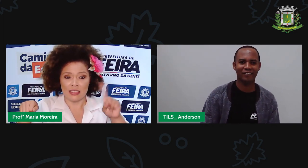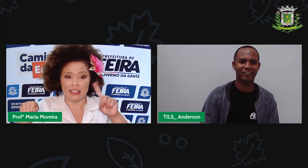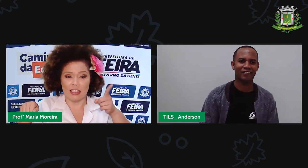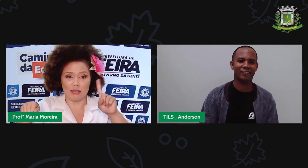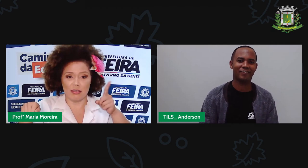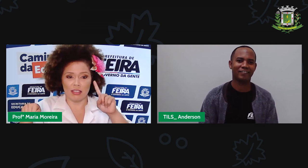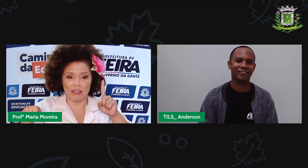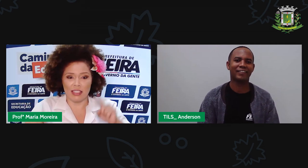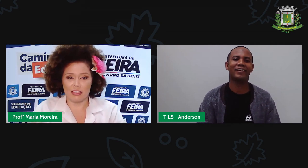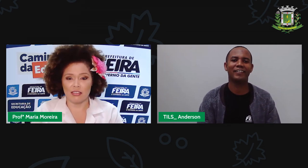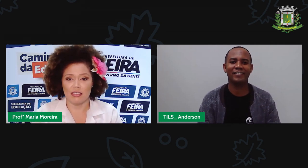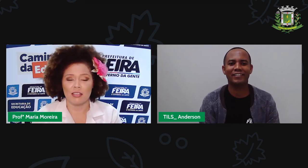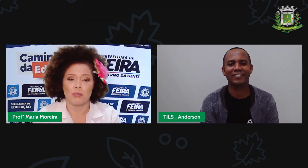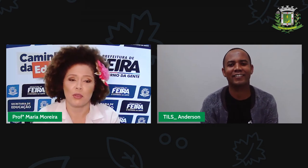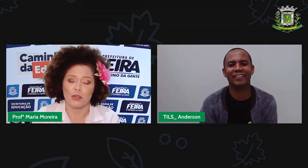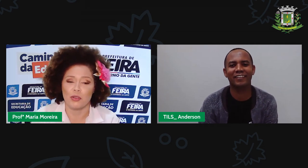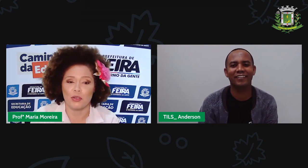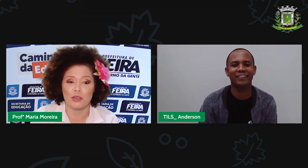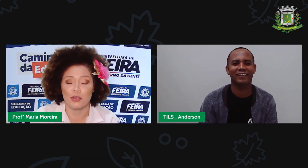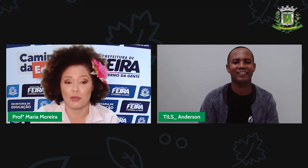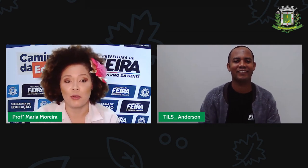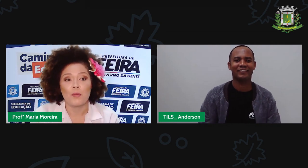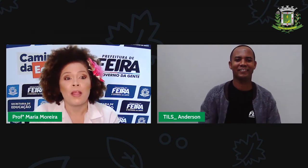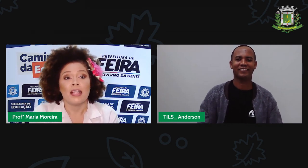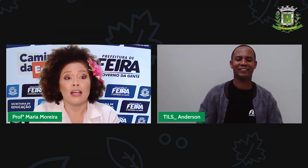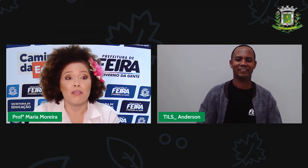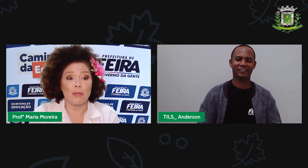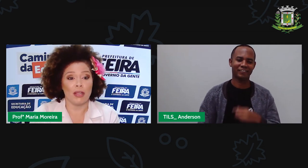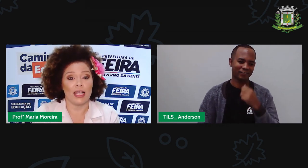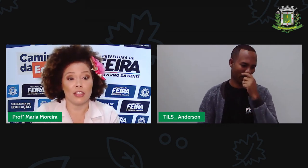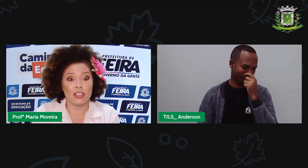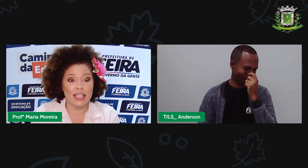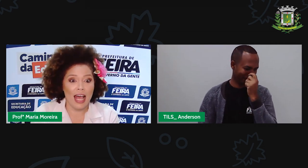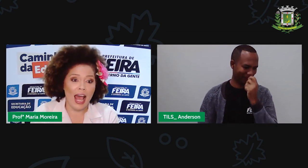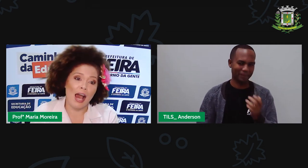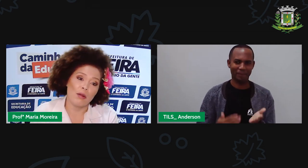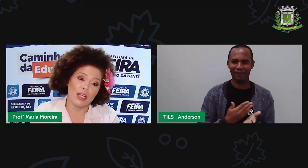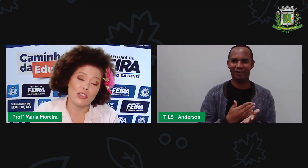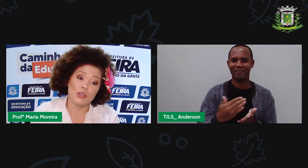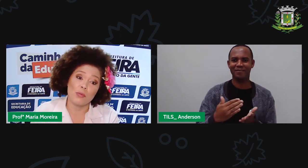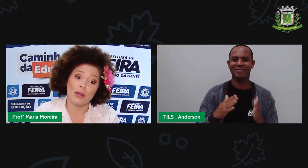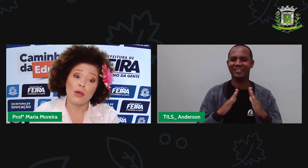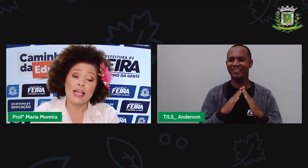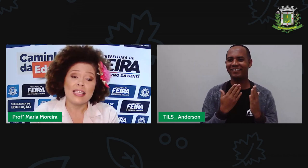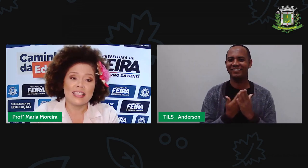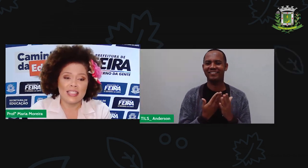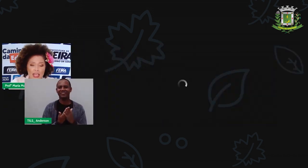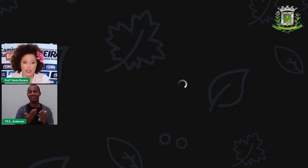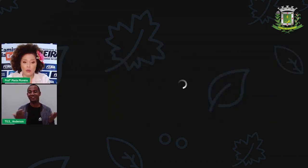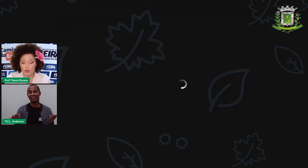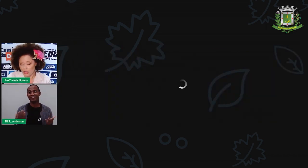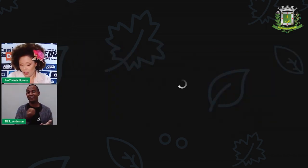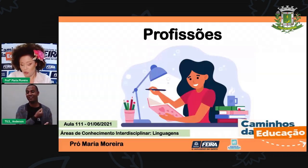Sim. Não, não, não, é isso? Pronto. Então vamos lá, nossa aula de número